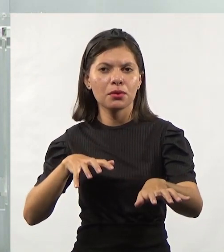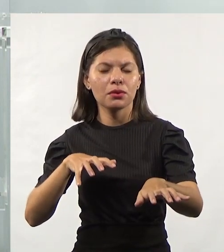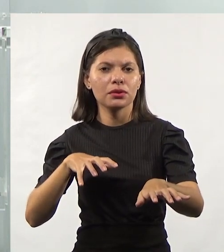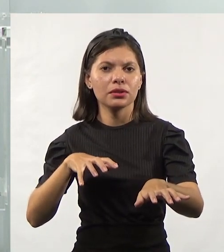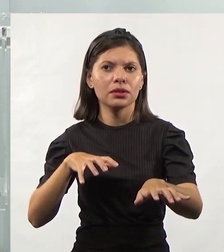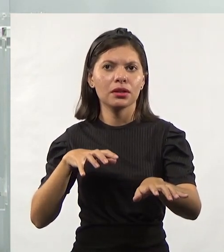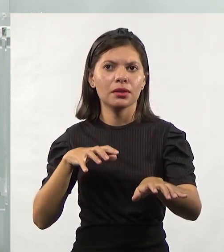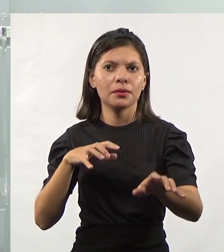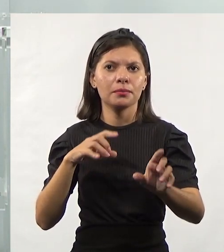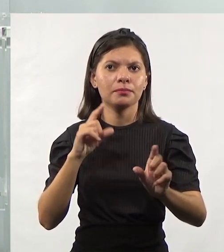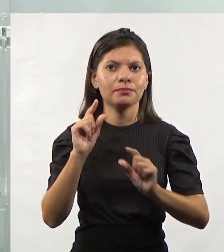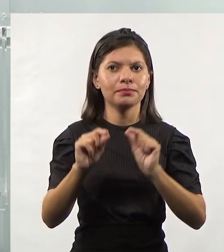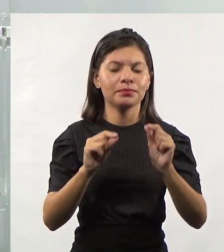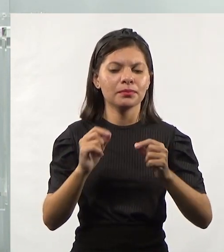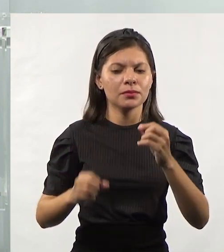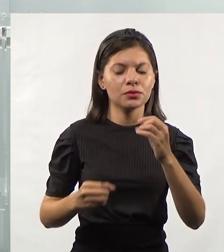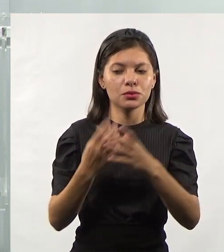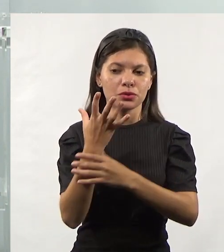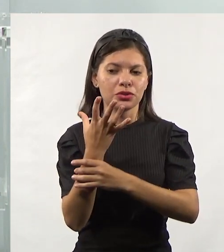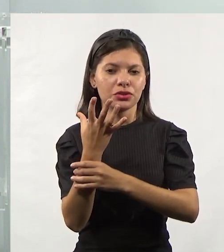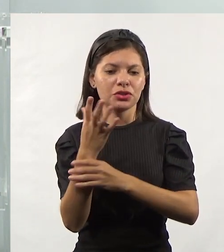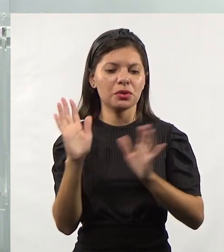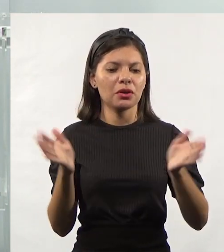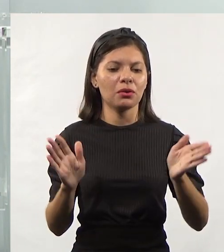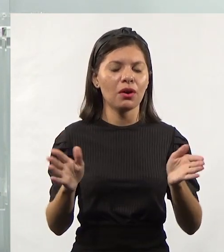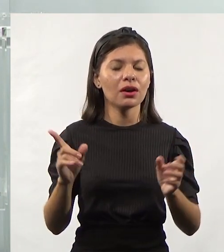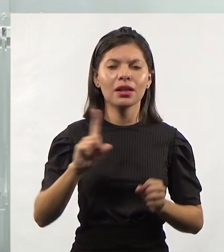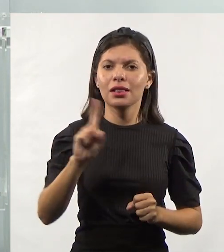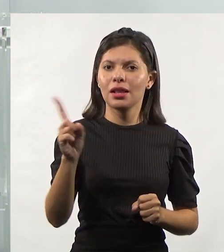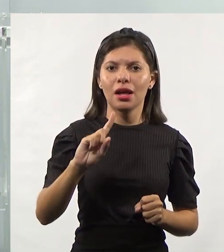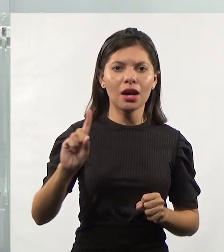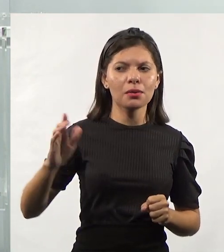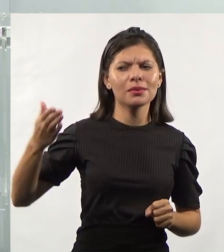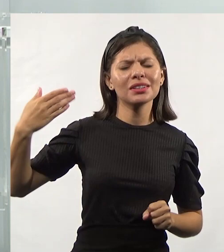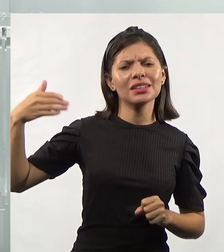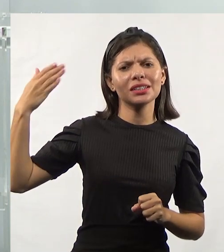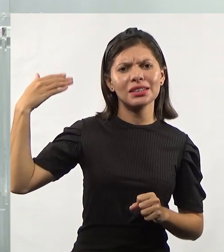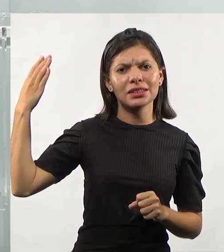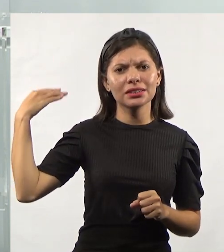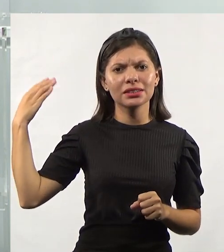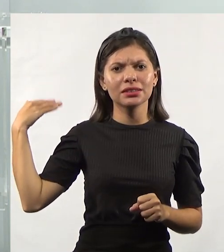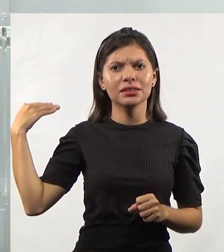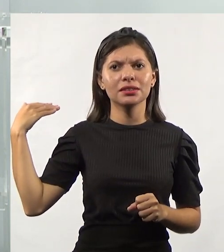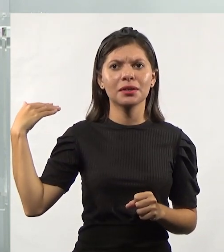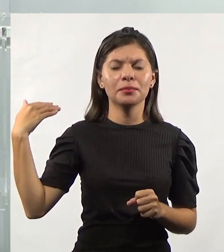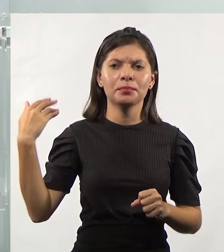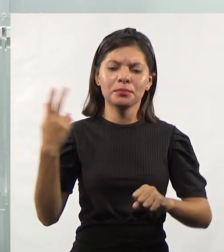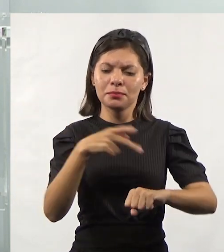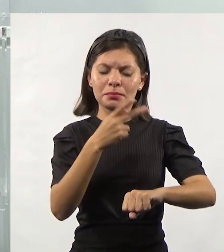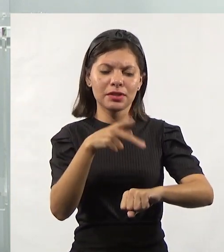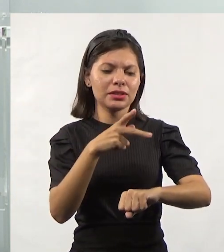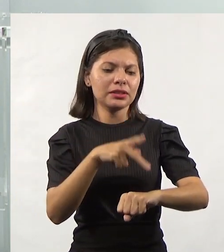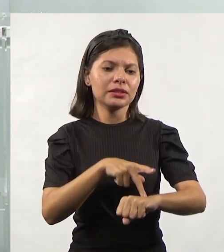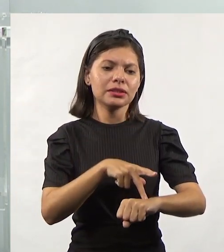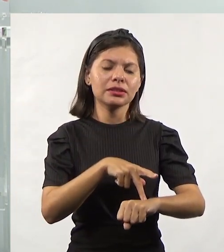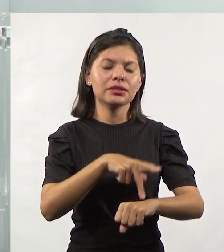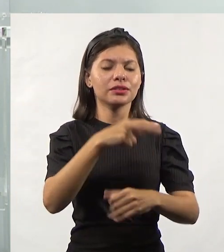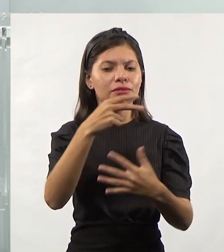né, remotamente, isso daí foi algo que não surgiu agora, né? Já tinha surgido antes em outras